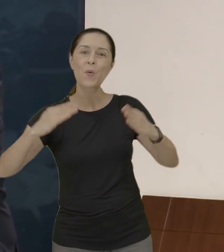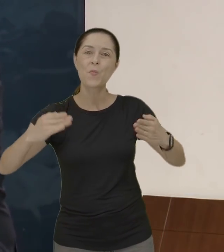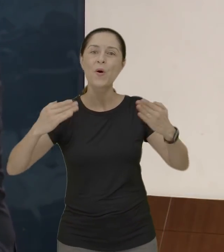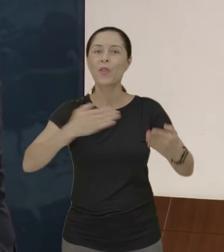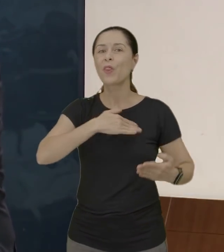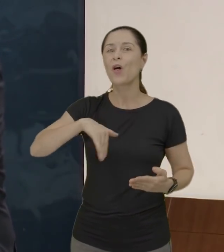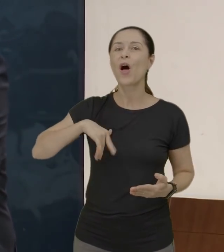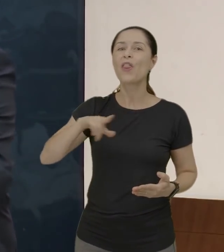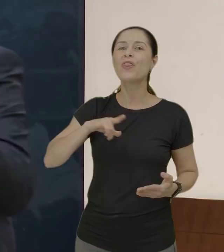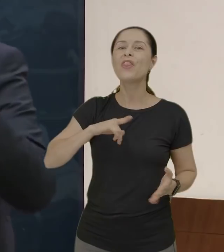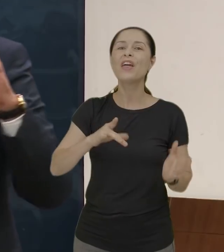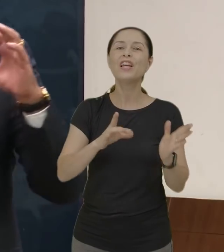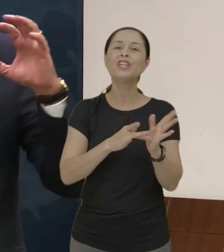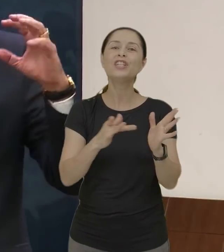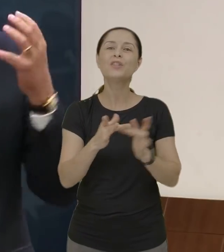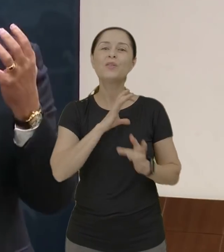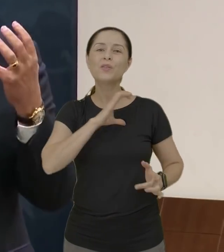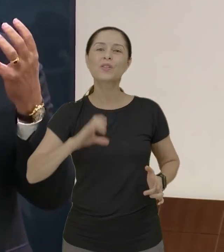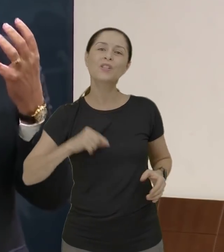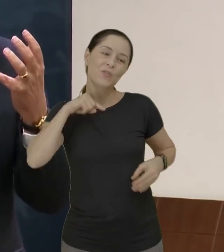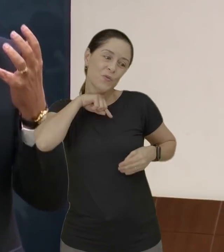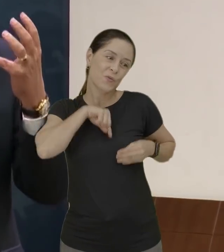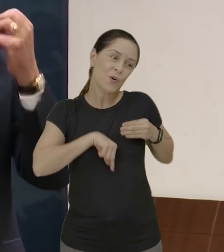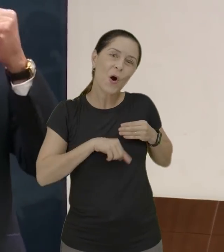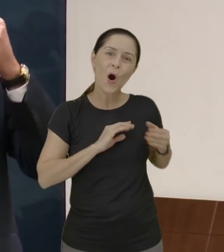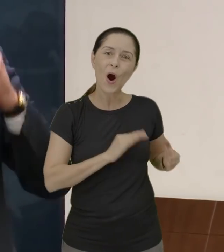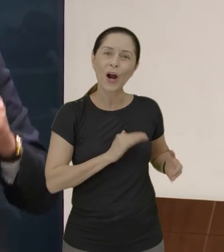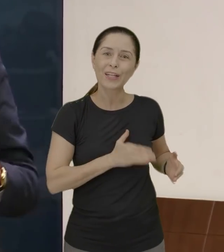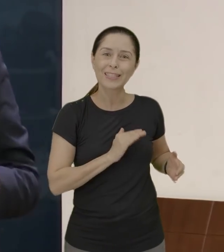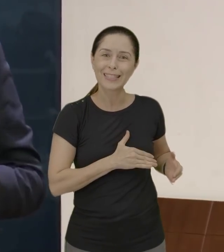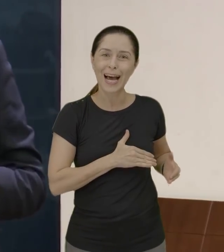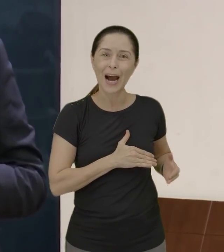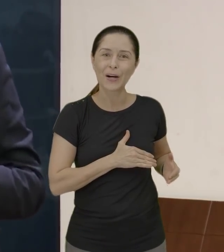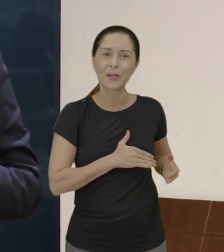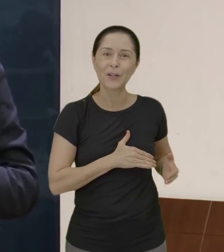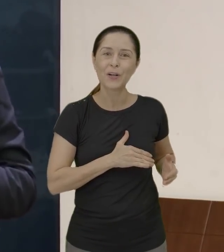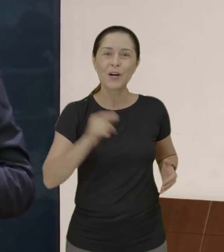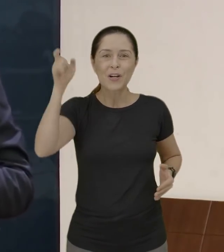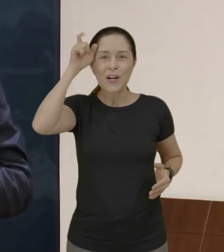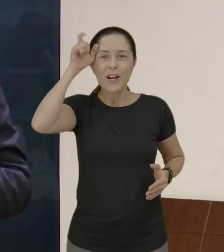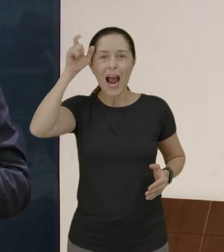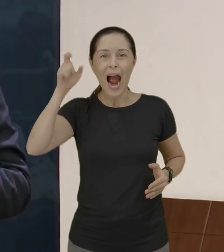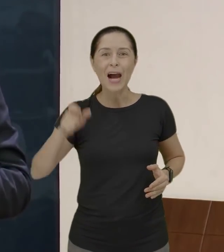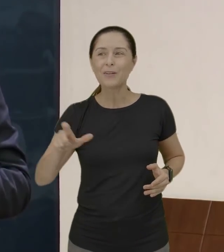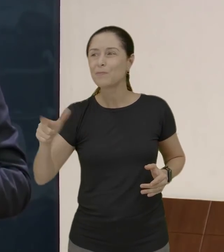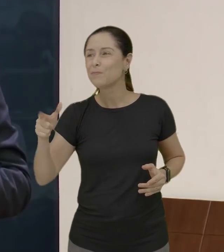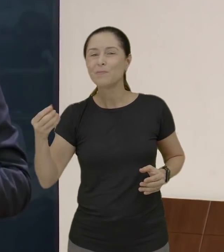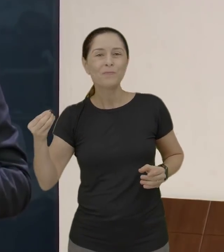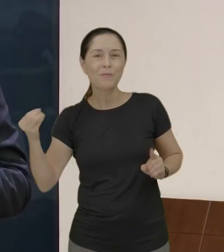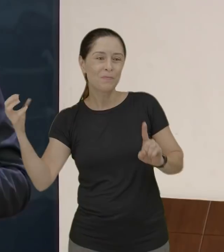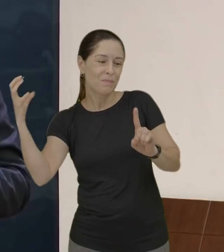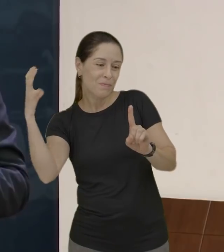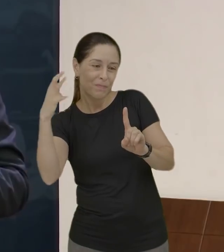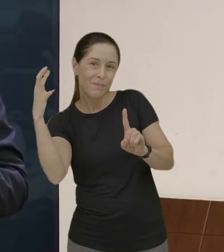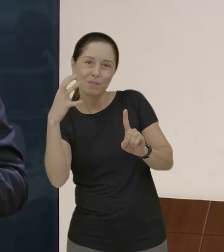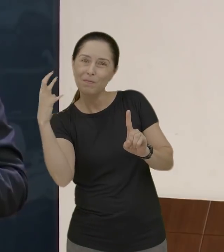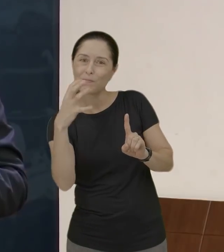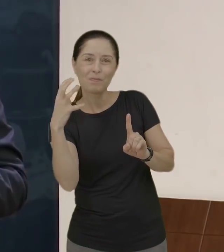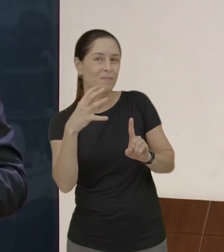refúgio. Quando você está em Cristo, o diabo não pode mais atingir você.